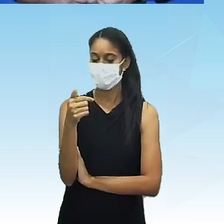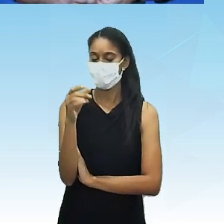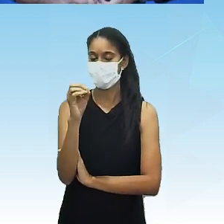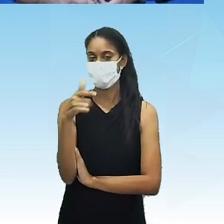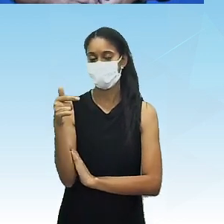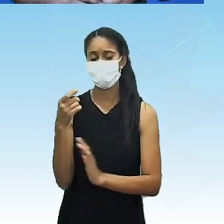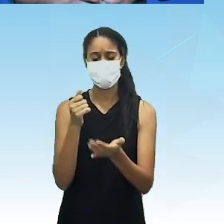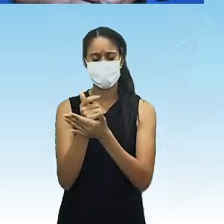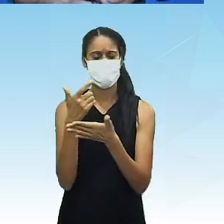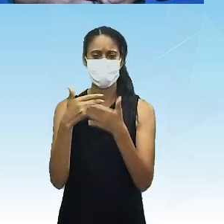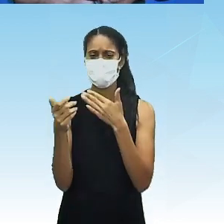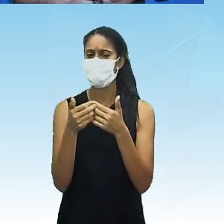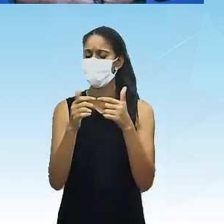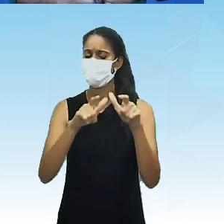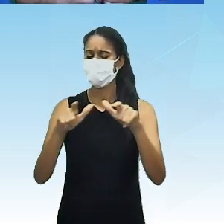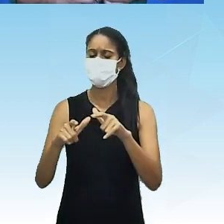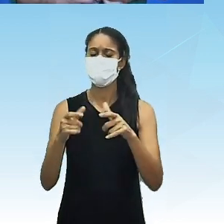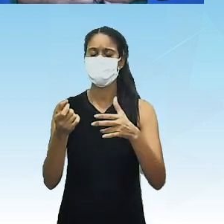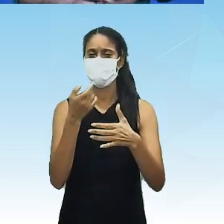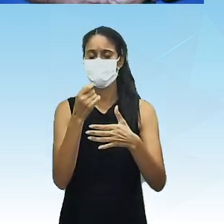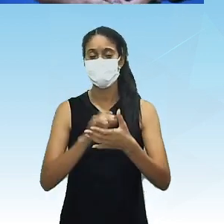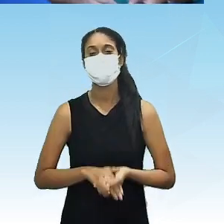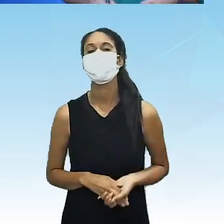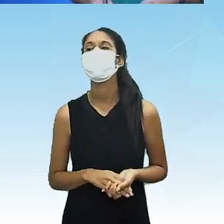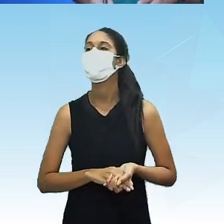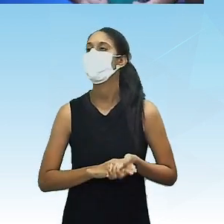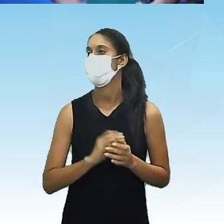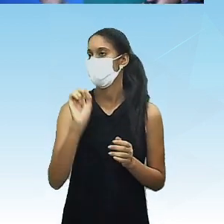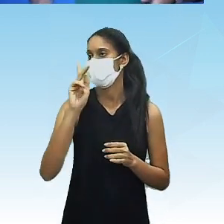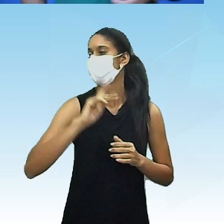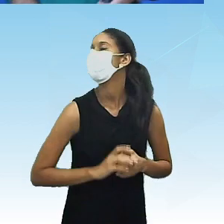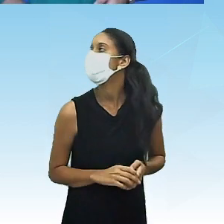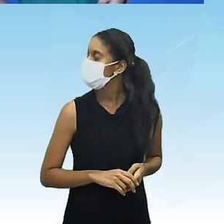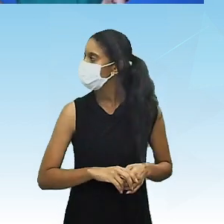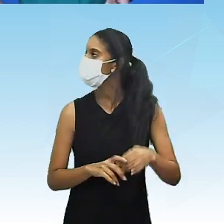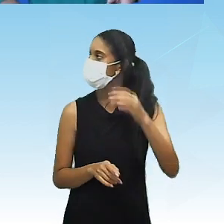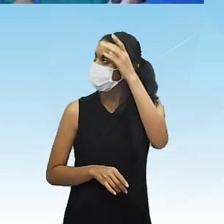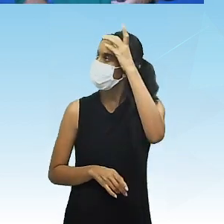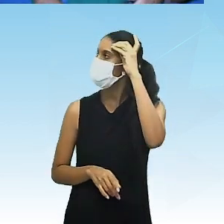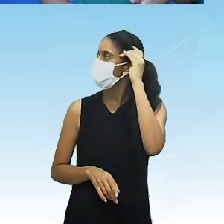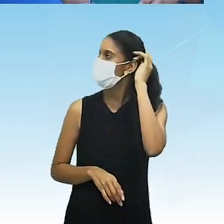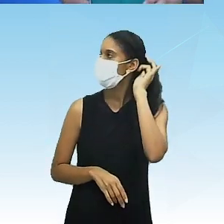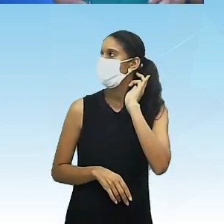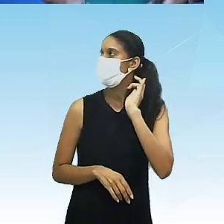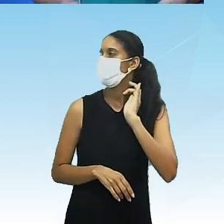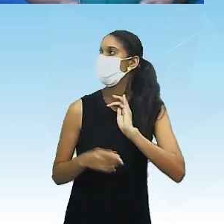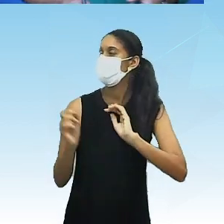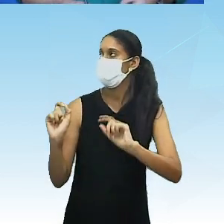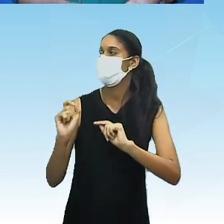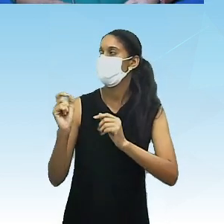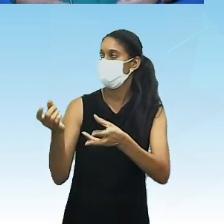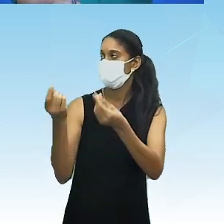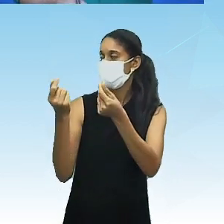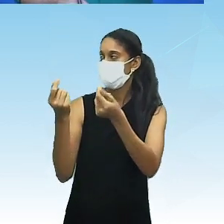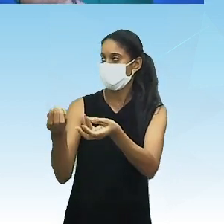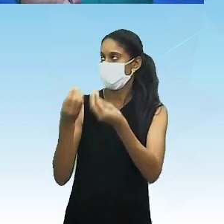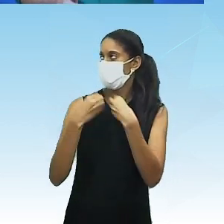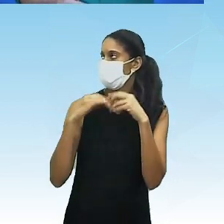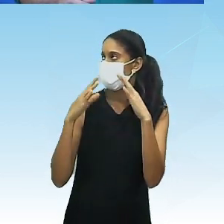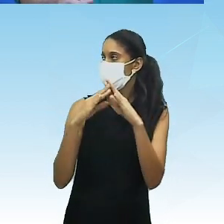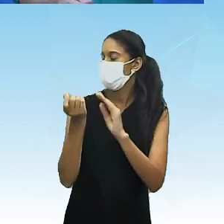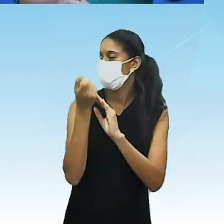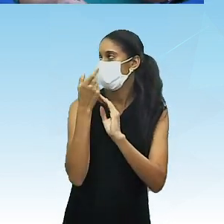da sua região, tá certo, pessoal? Patrocina nós, farmácia. Olha aí. É um patrocínio pra gente, né, Robertão? Entendeu, pessoal? Então, olha